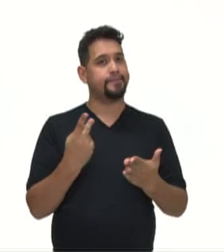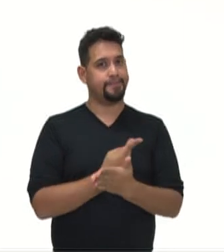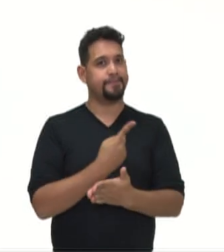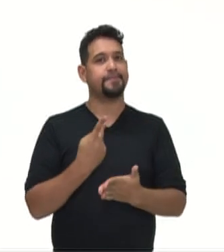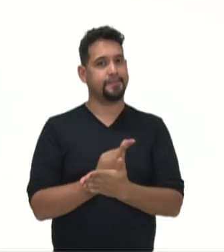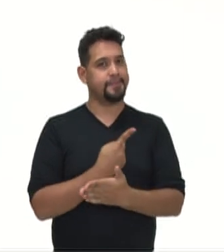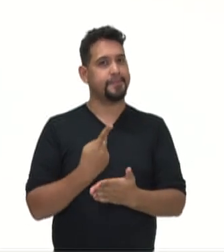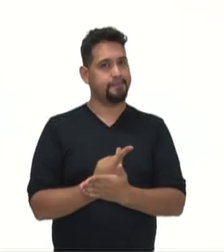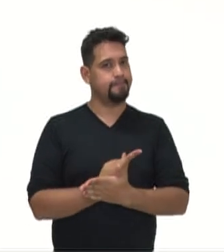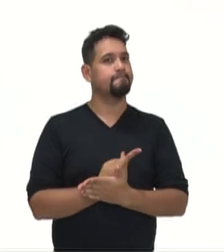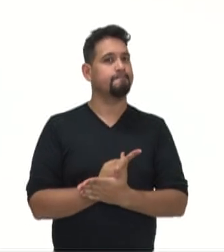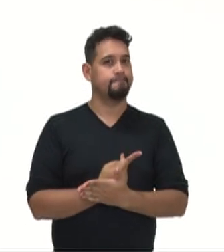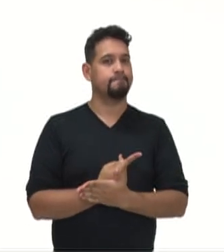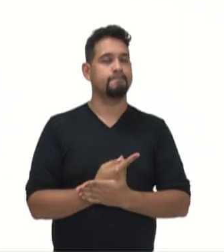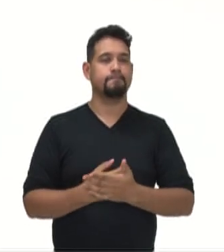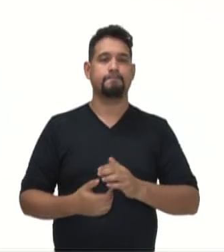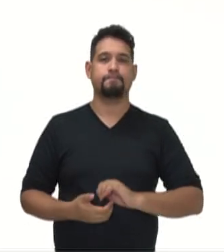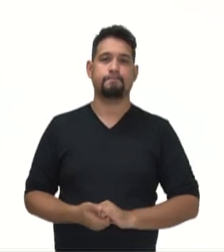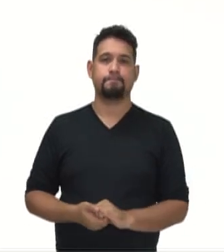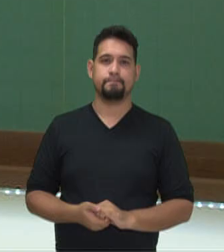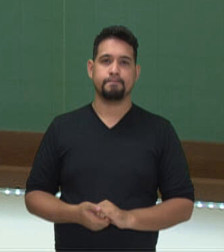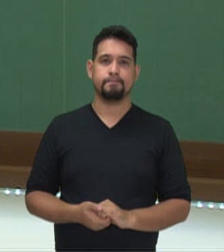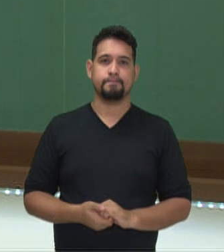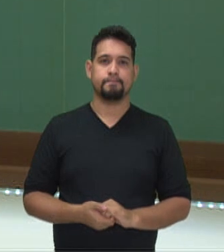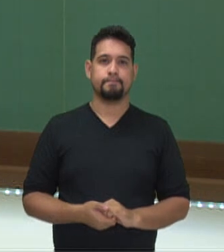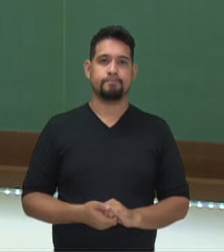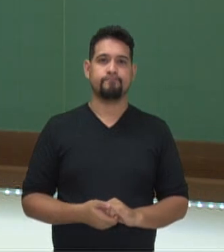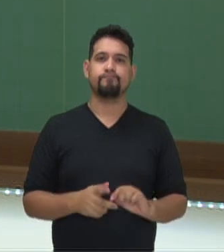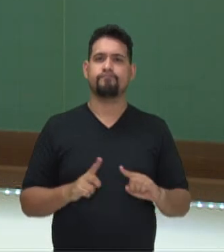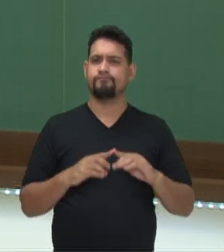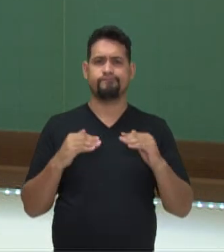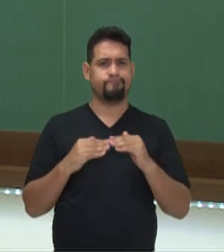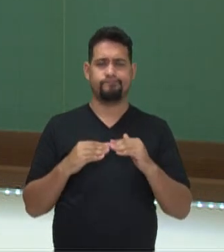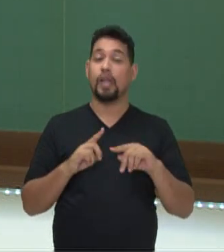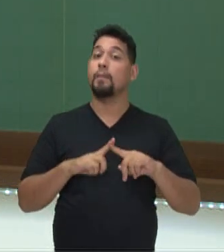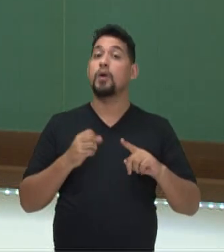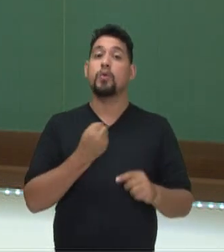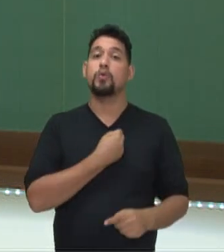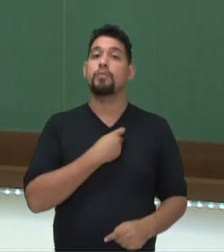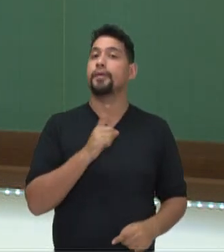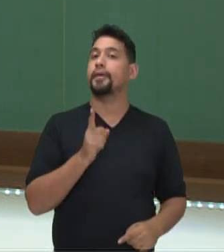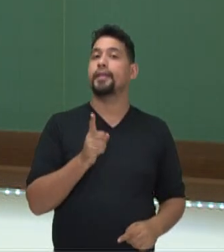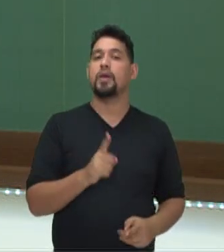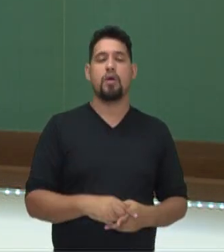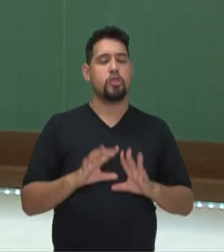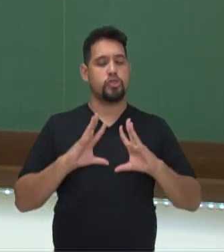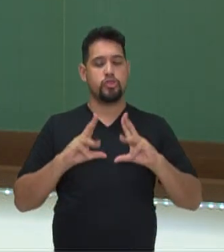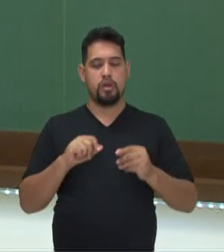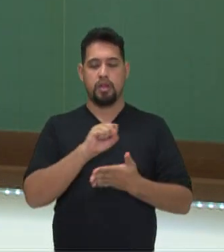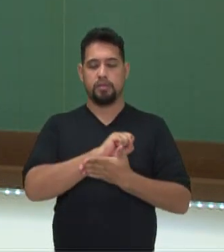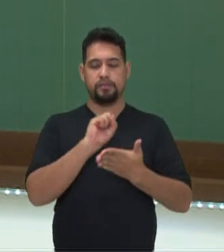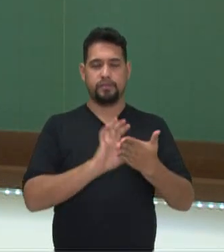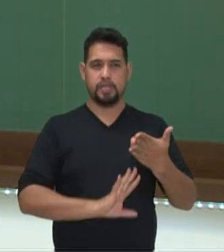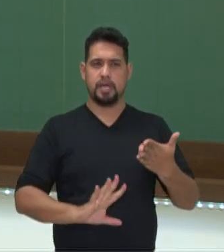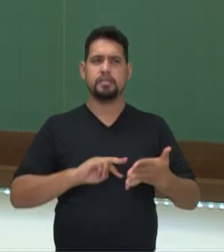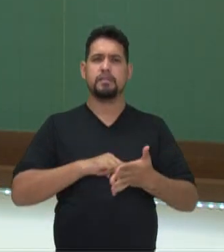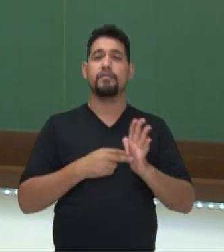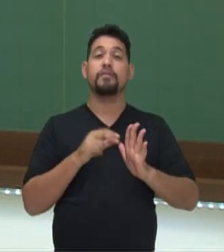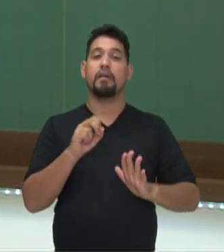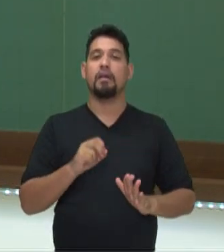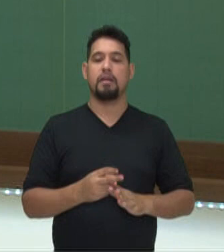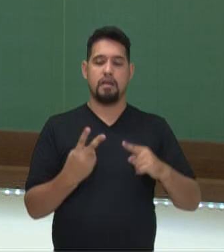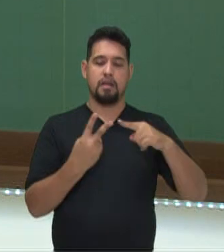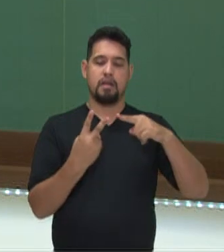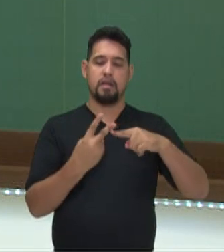exata, ok? Bom, então os únicos que não são inteiros nesse exercício são raiz